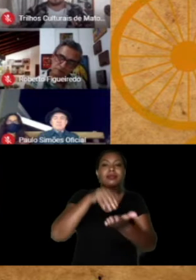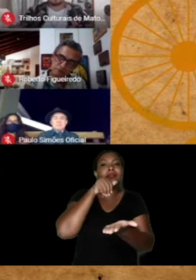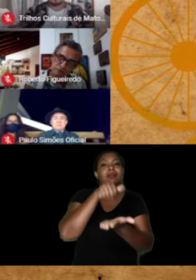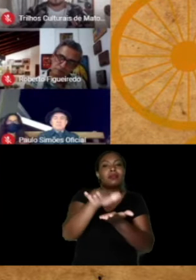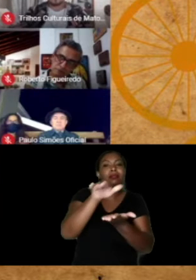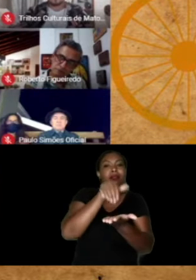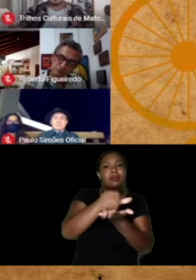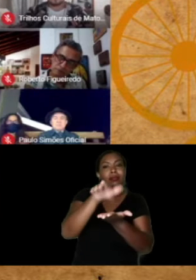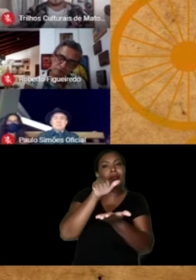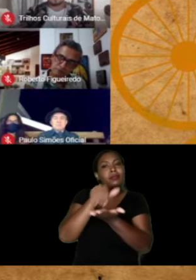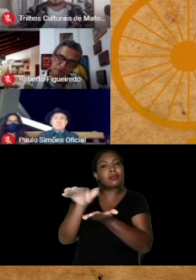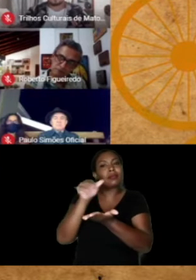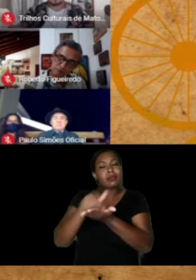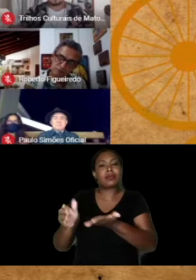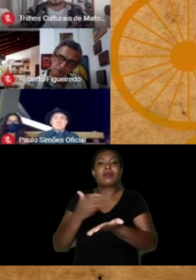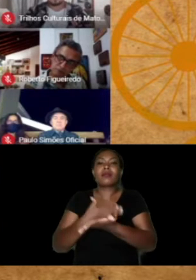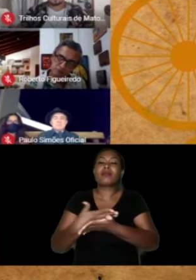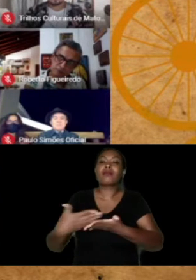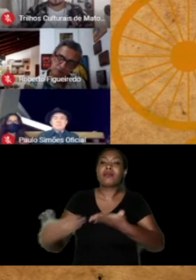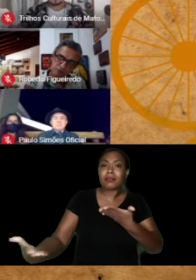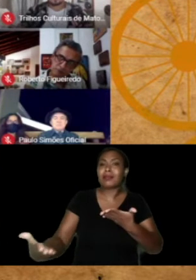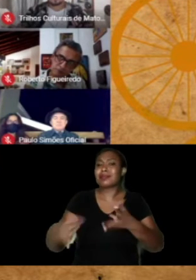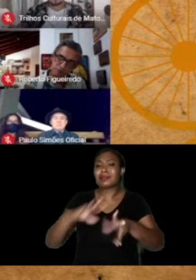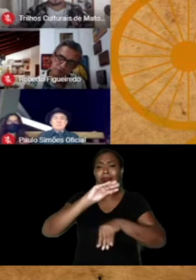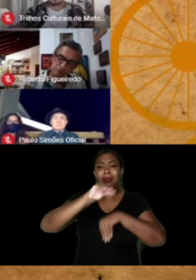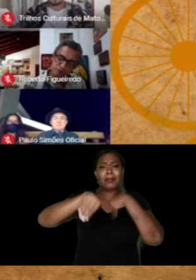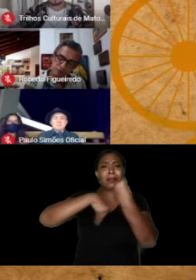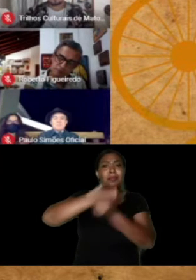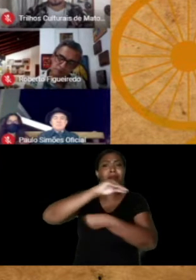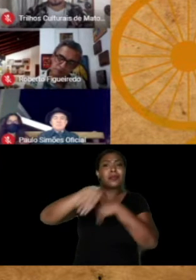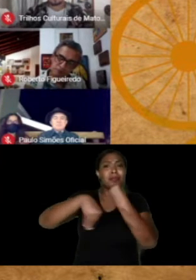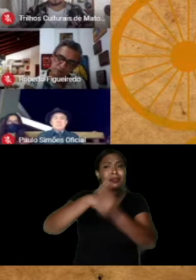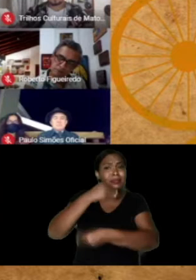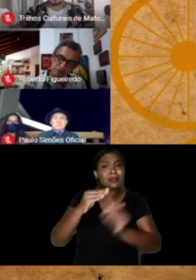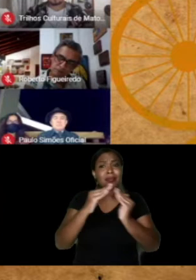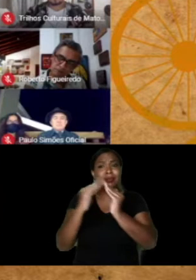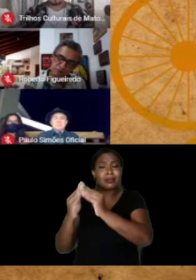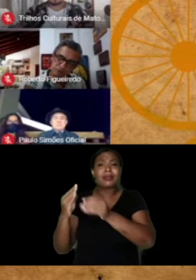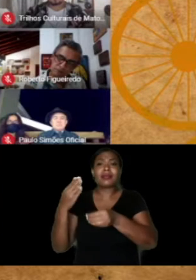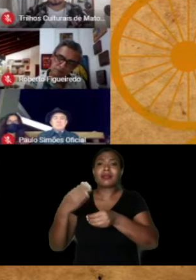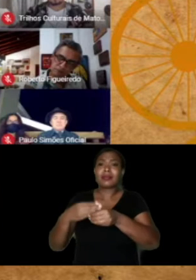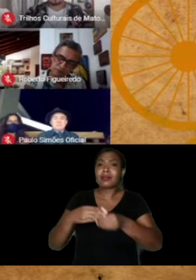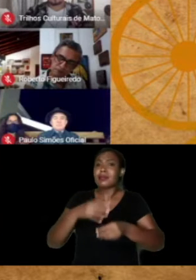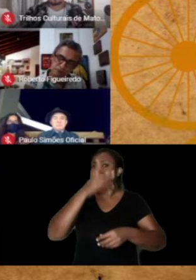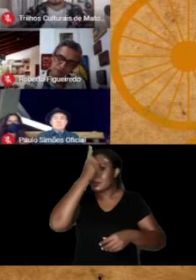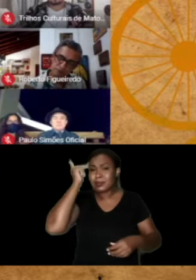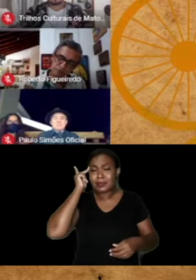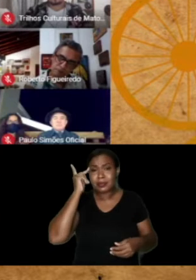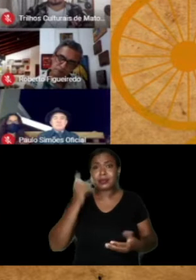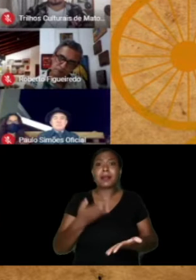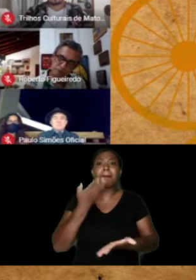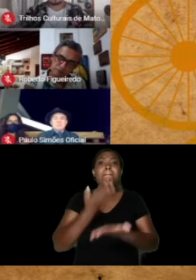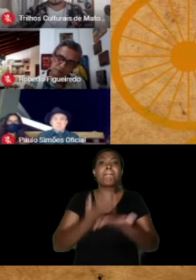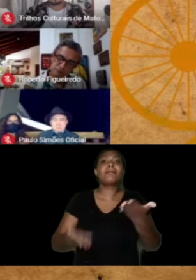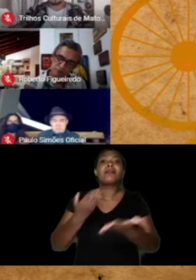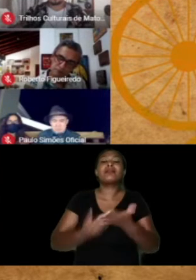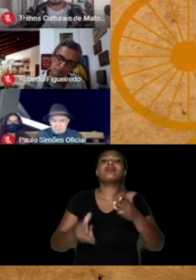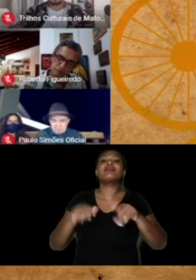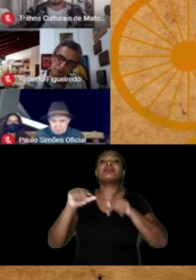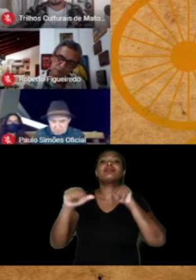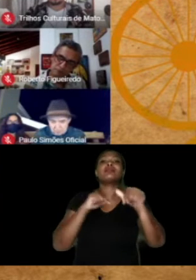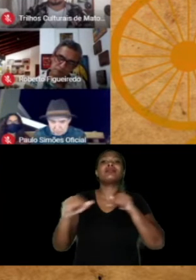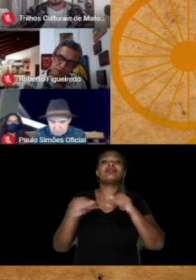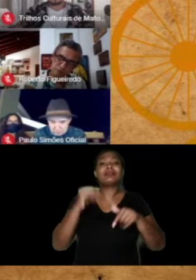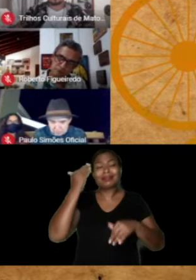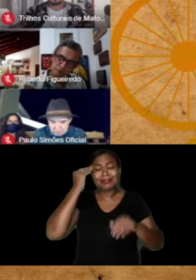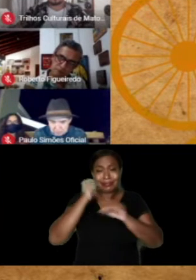aí virou isso aqui de cabeça para baixo. As pessoas estavam perdendo seu emprego e